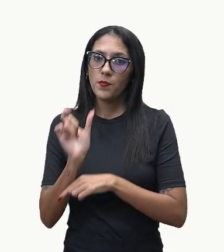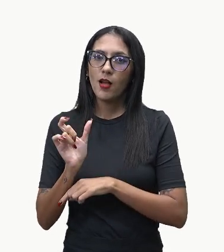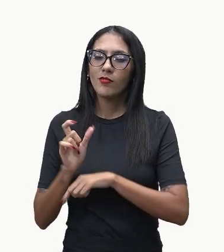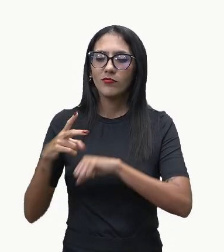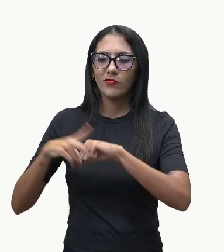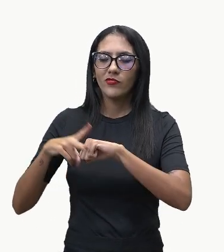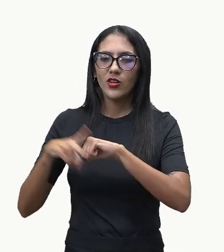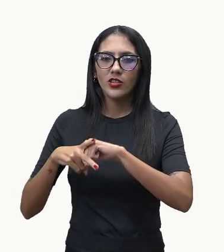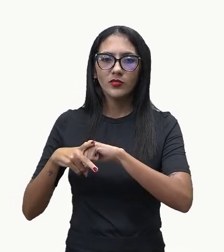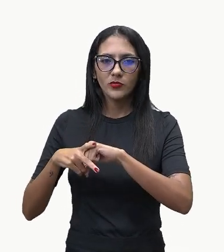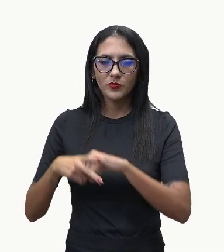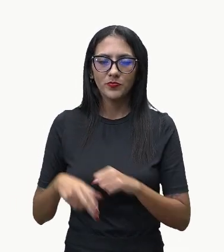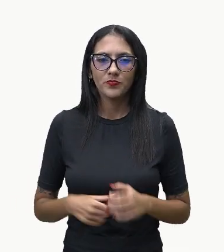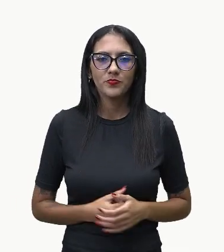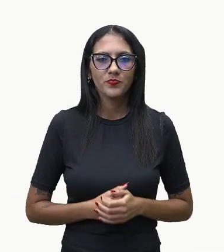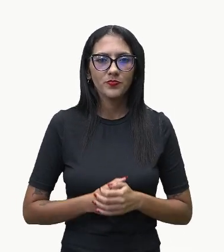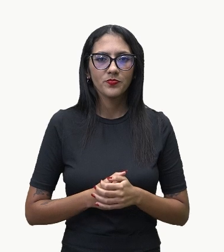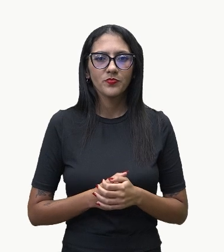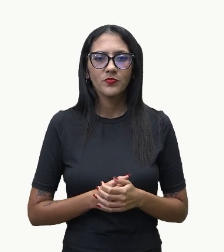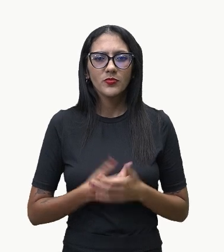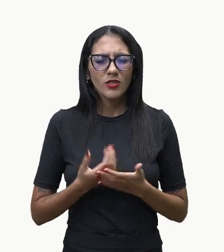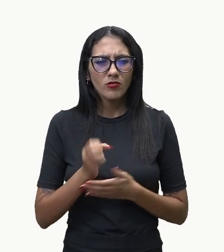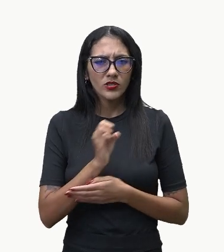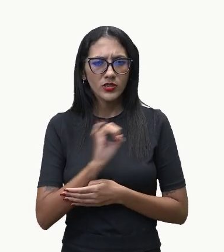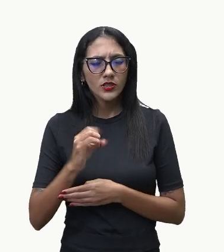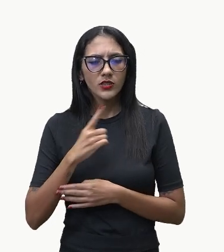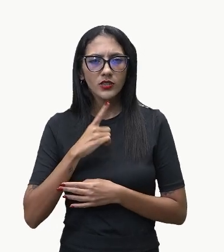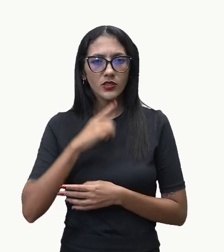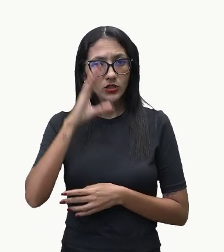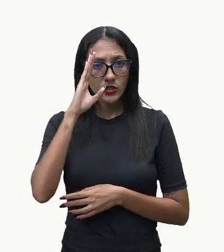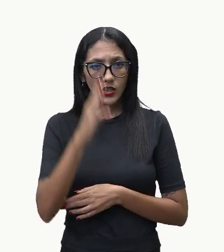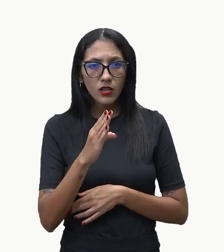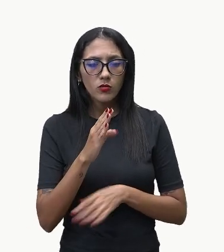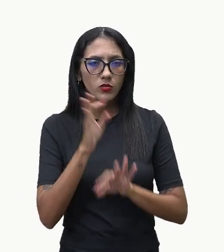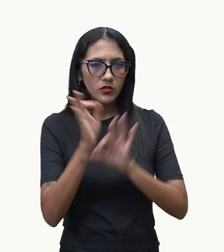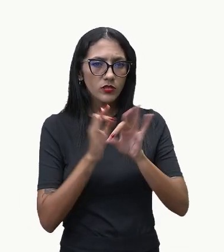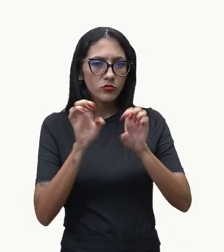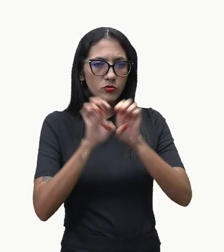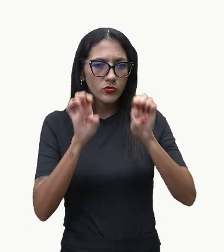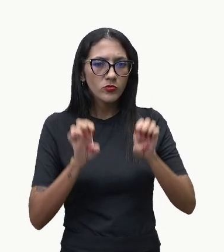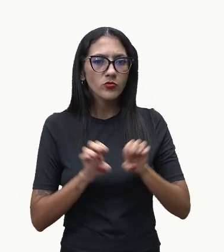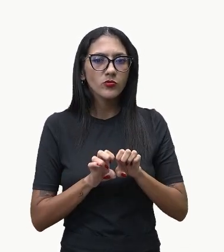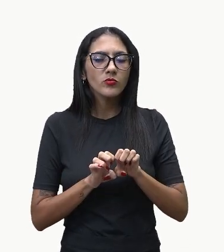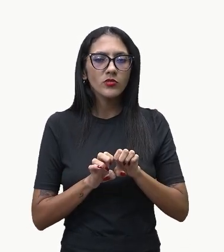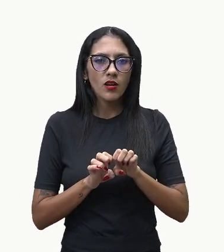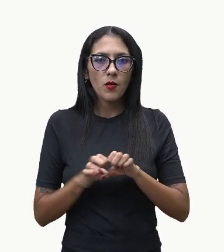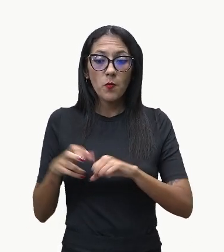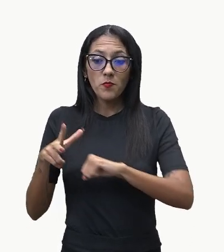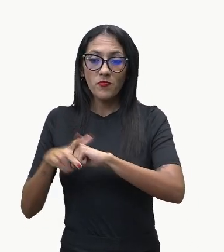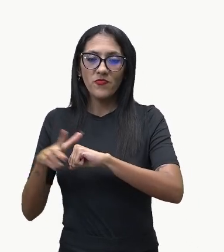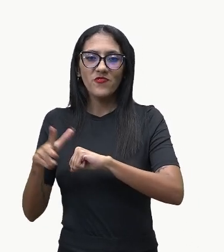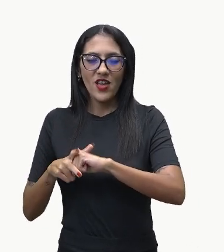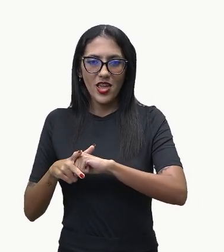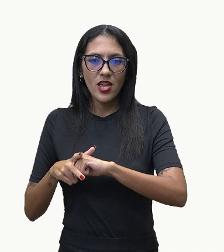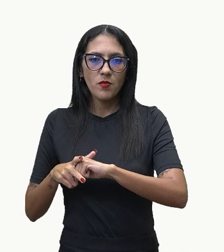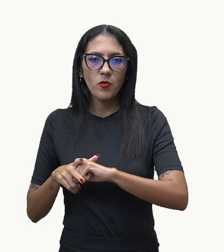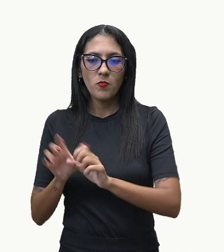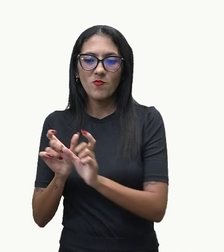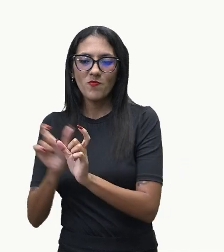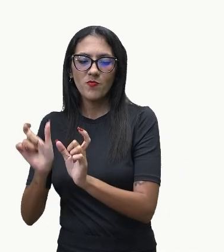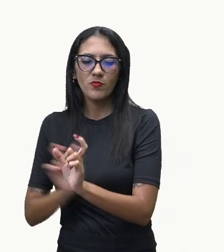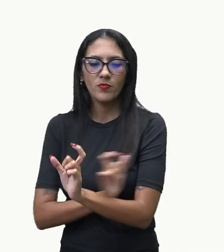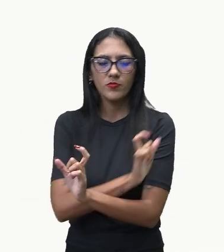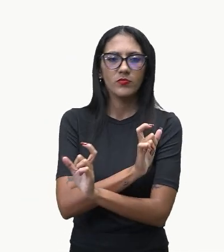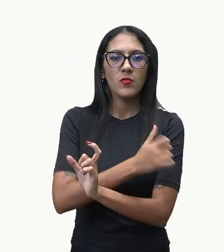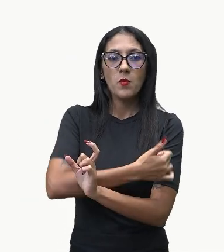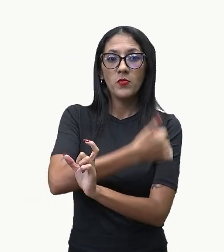Então, se ele estivesse na ordem canônica, na ordem direta, o verbo apareceria primeiro e só depois dos seus